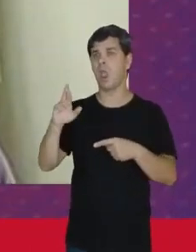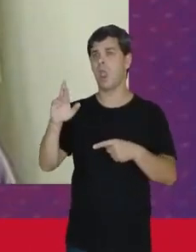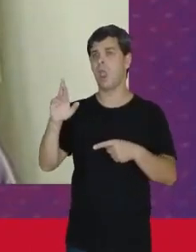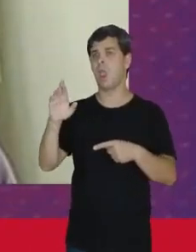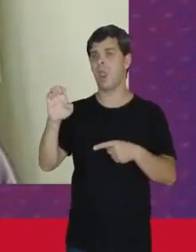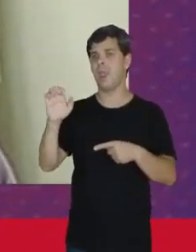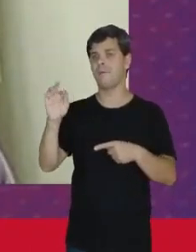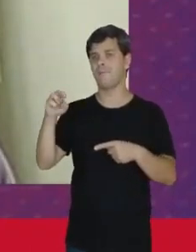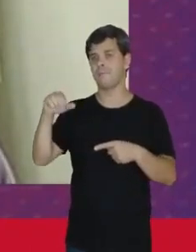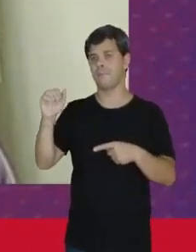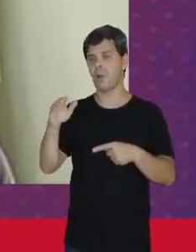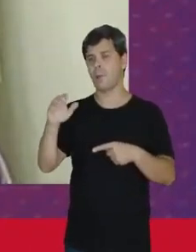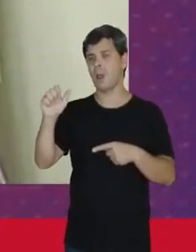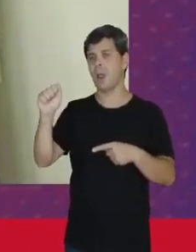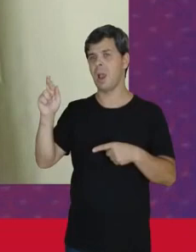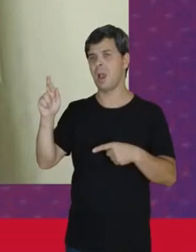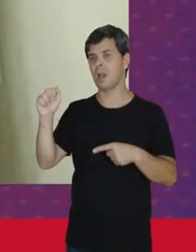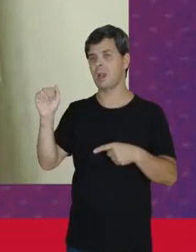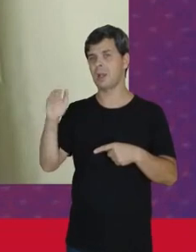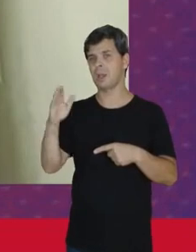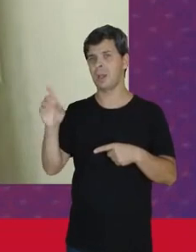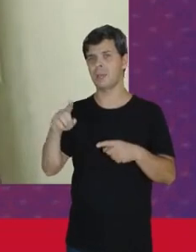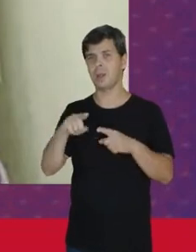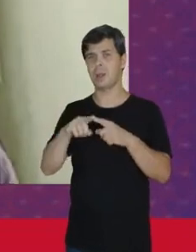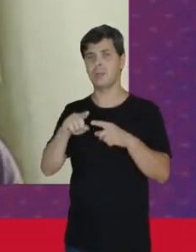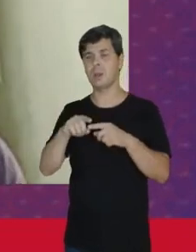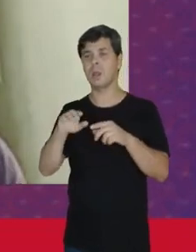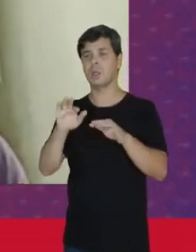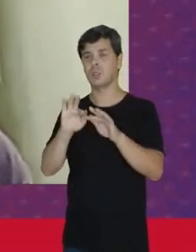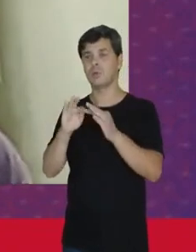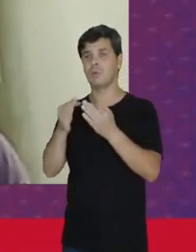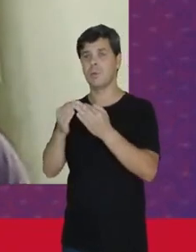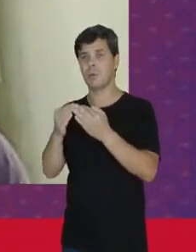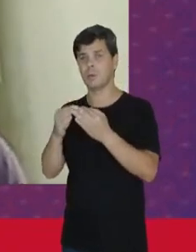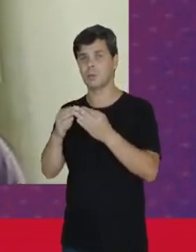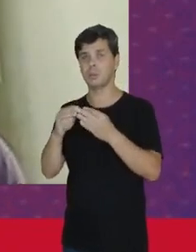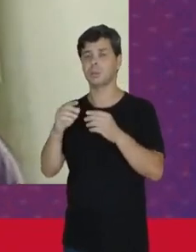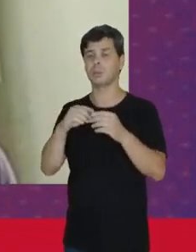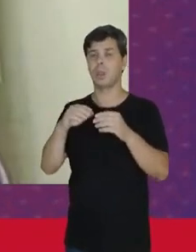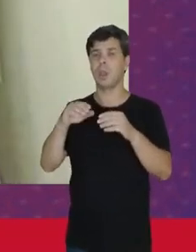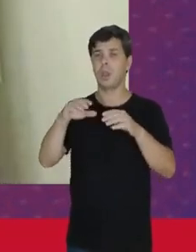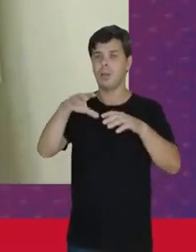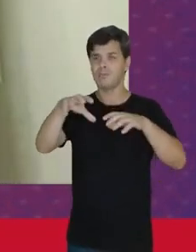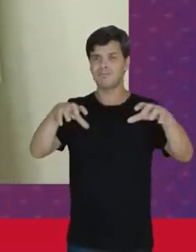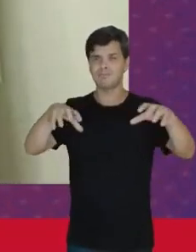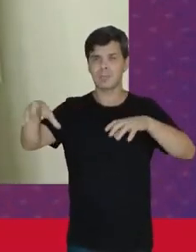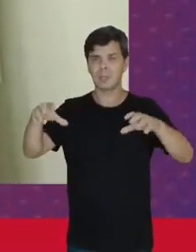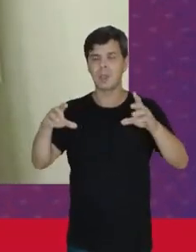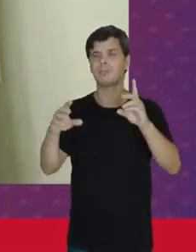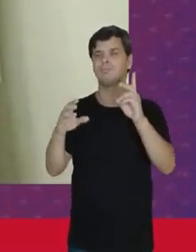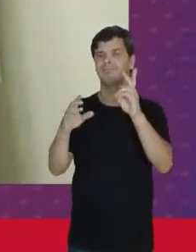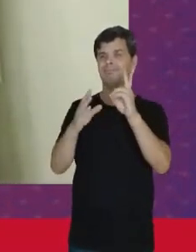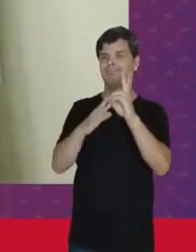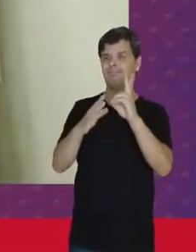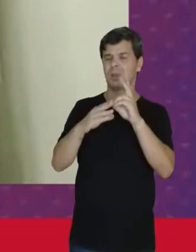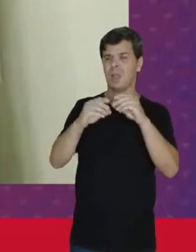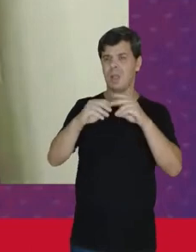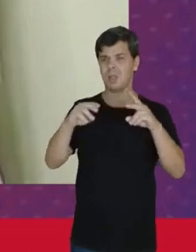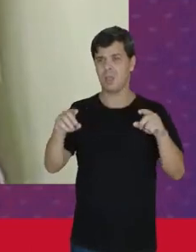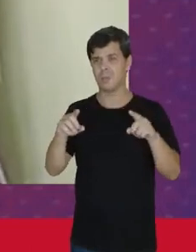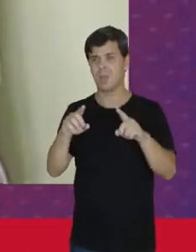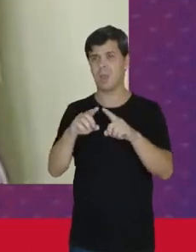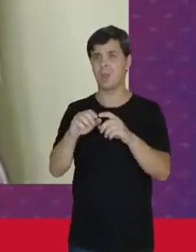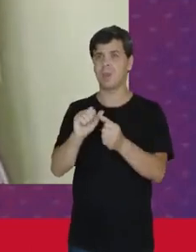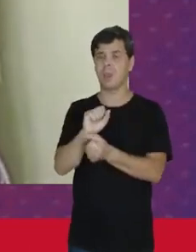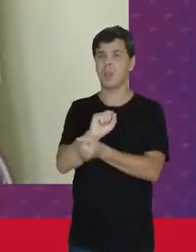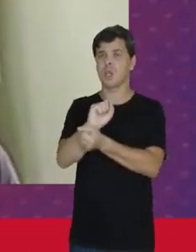agrária, né, de assentamentos de famílias, de demarcação de terras indígenas, demarcação de terras quilombolas, né,